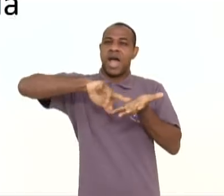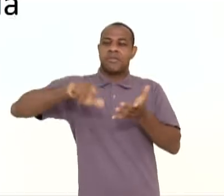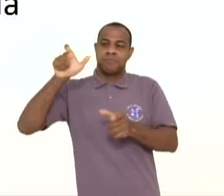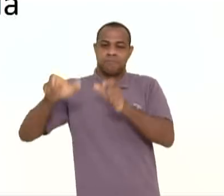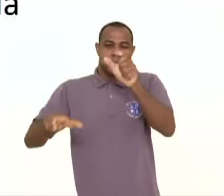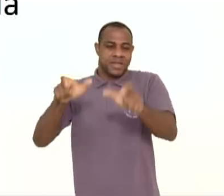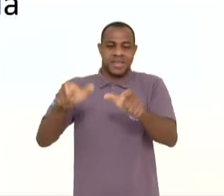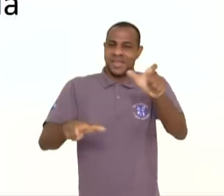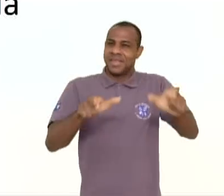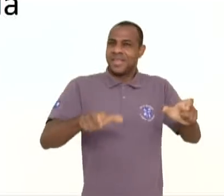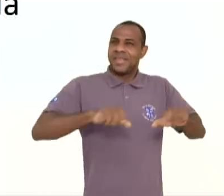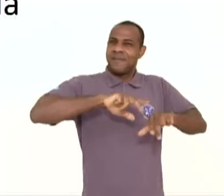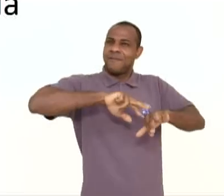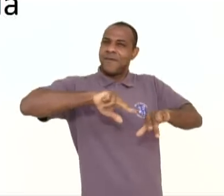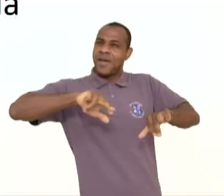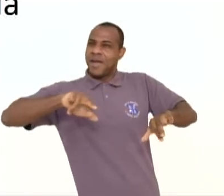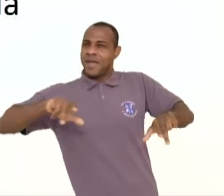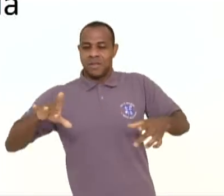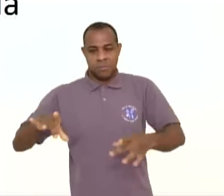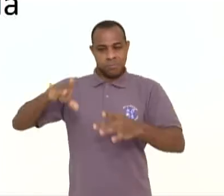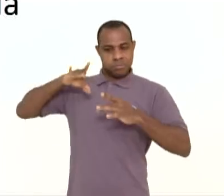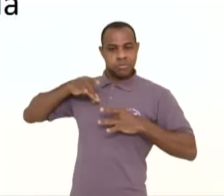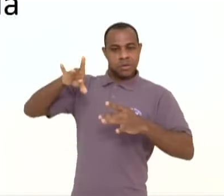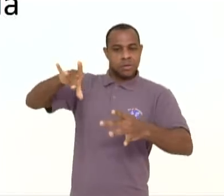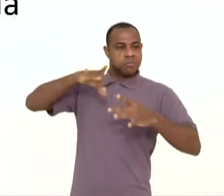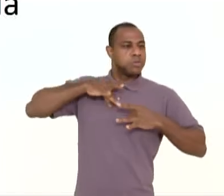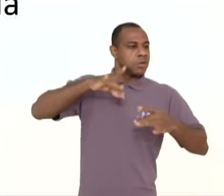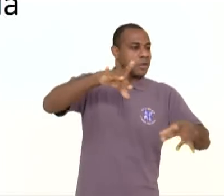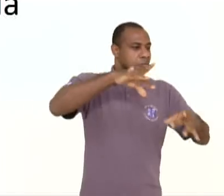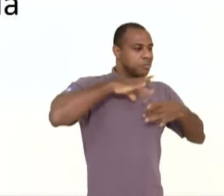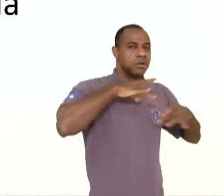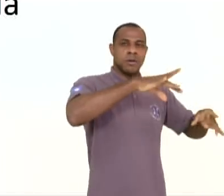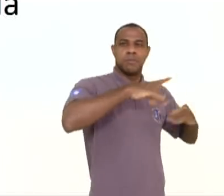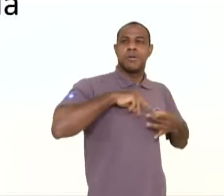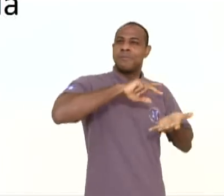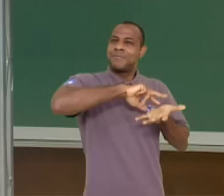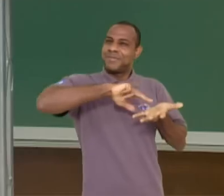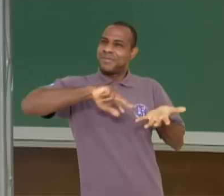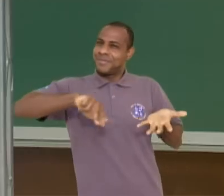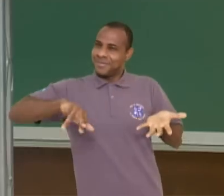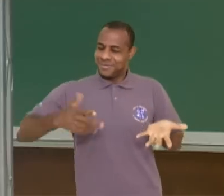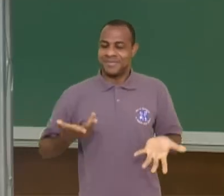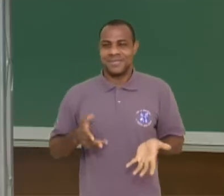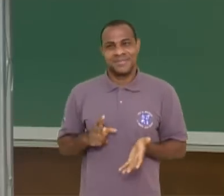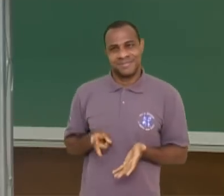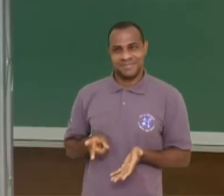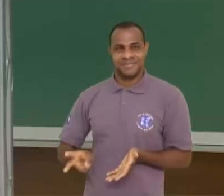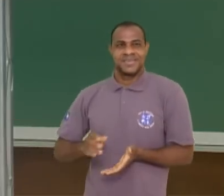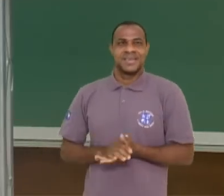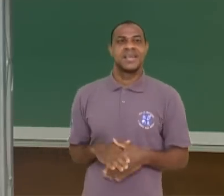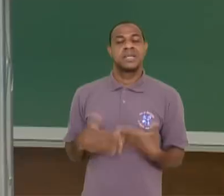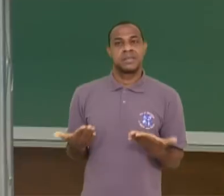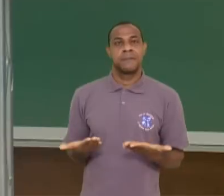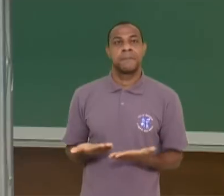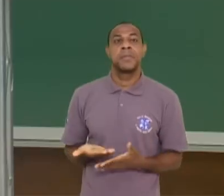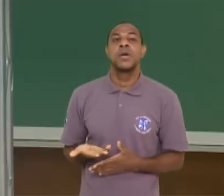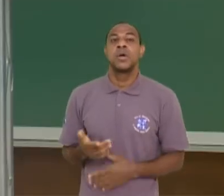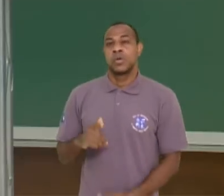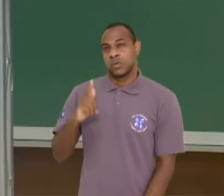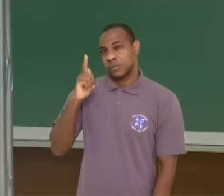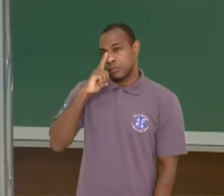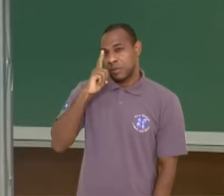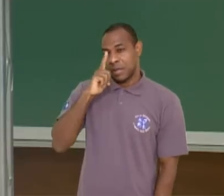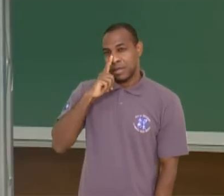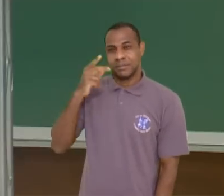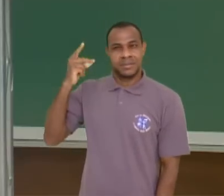acaba incorporando outros personagens e levava todos esses personagens consigo por toda a vida, né? O teatro grego floresceu entre os